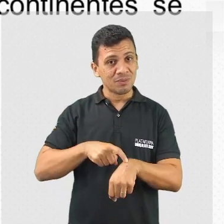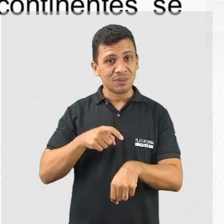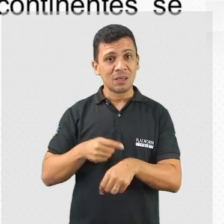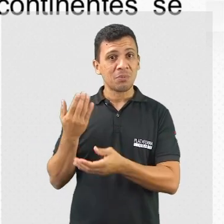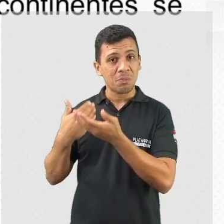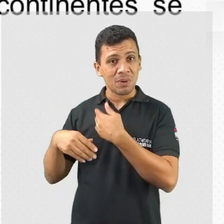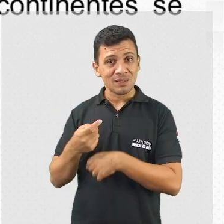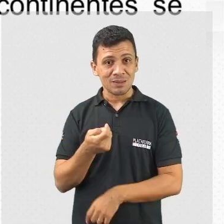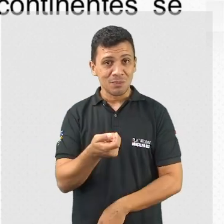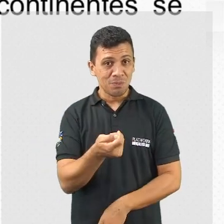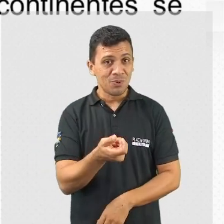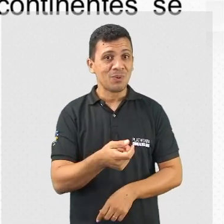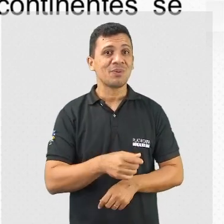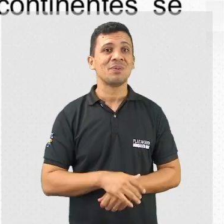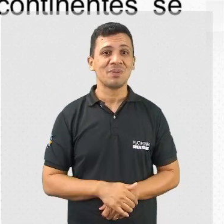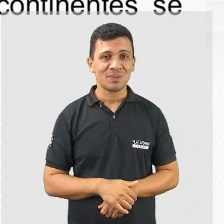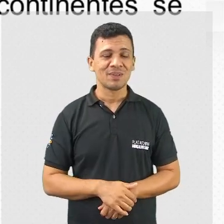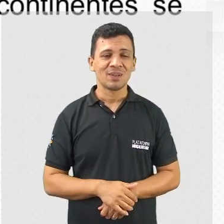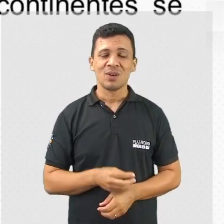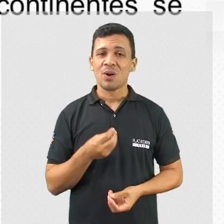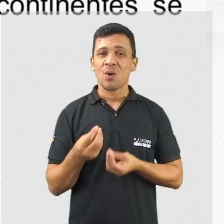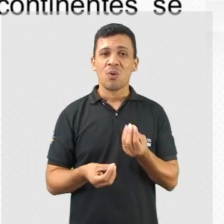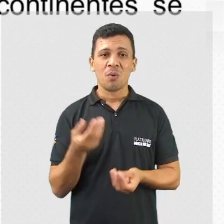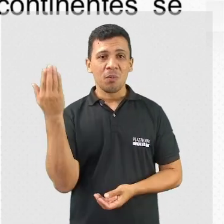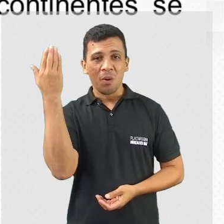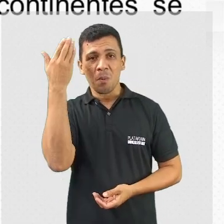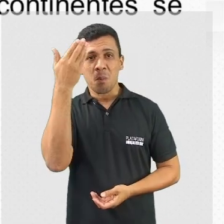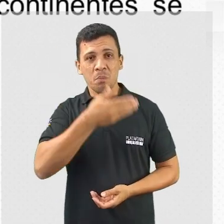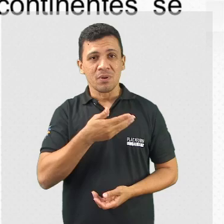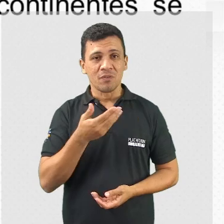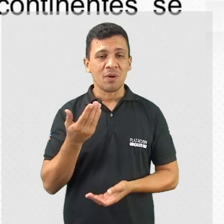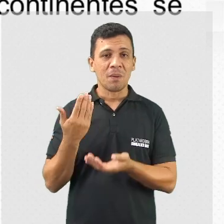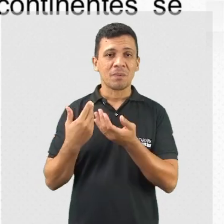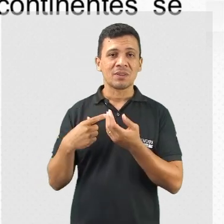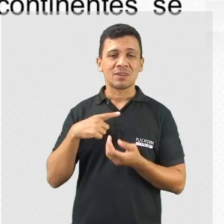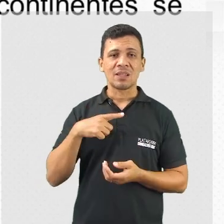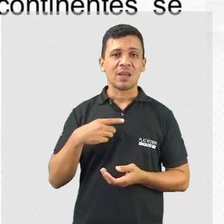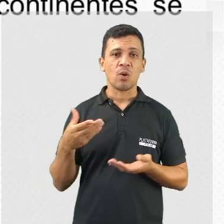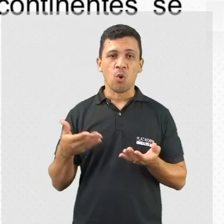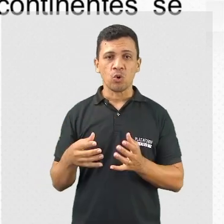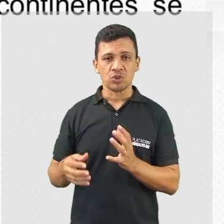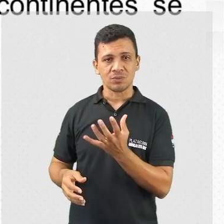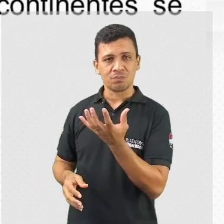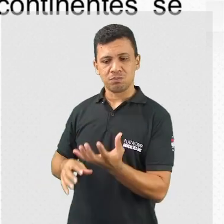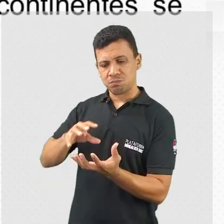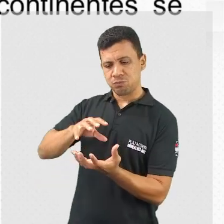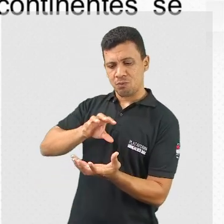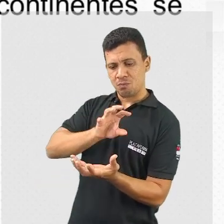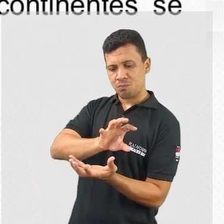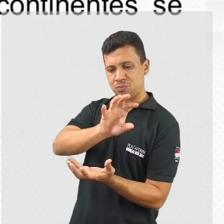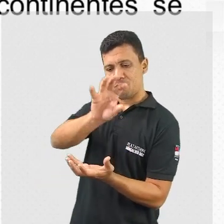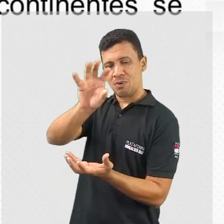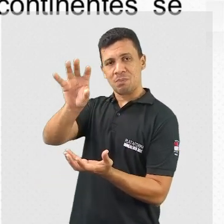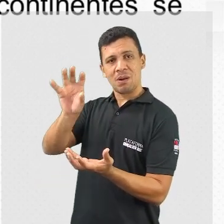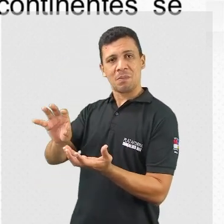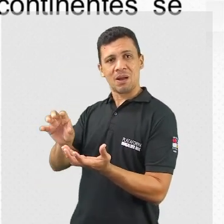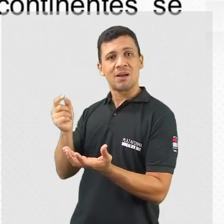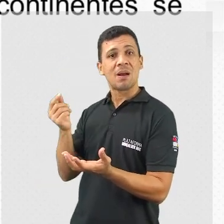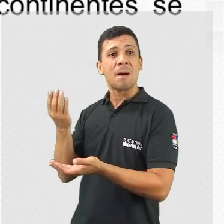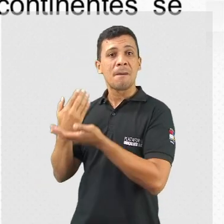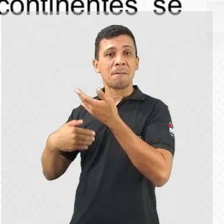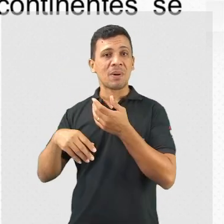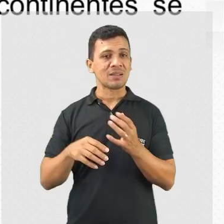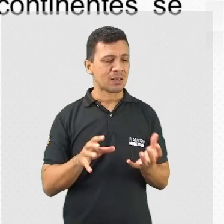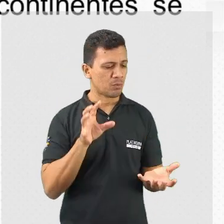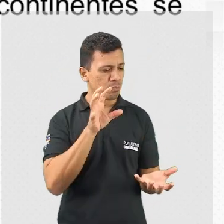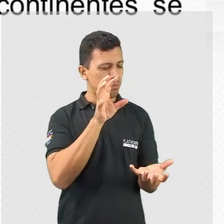tá? Essa teoria que diz, que prova que os continentes estavam fragmentados, que hoje são fragmentados, e que um dia estiveram juntos, foi